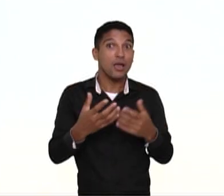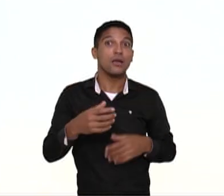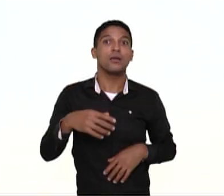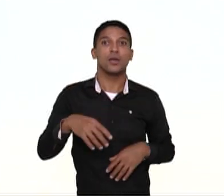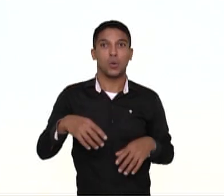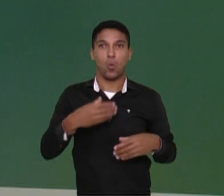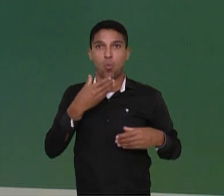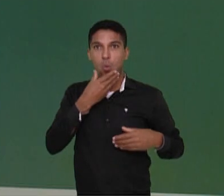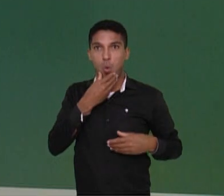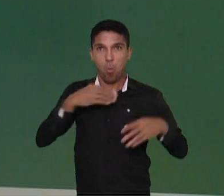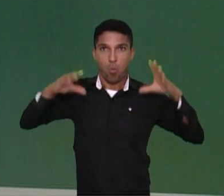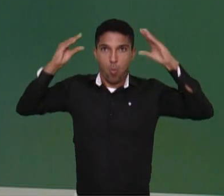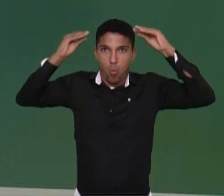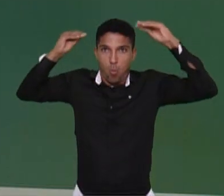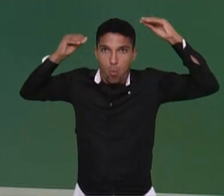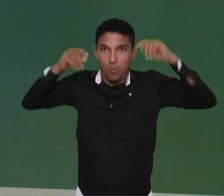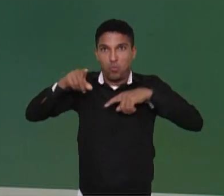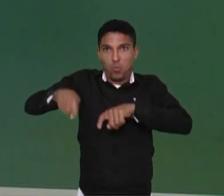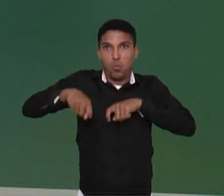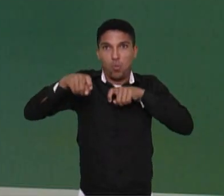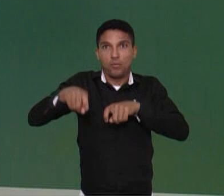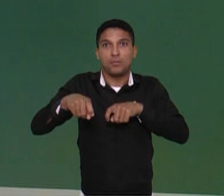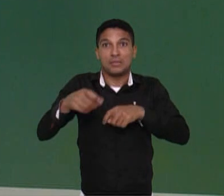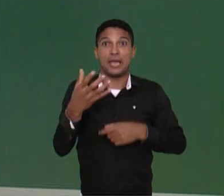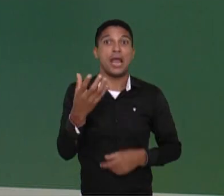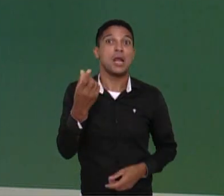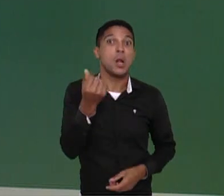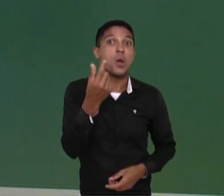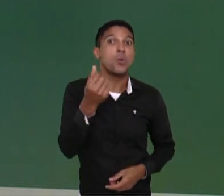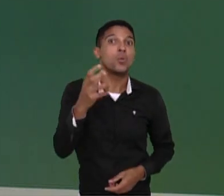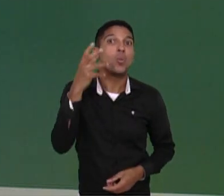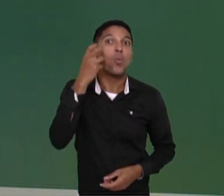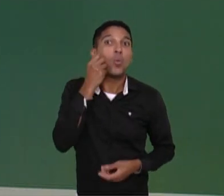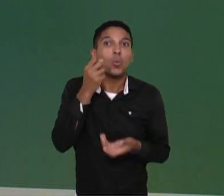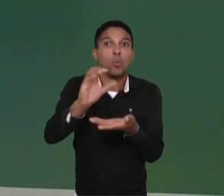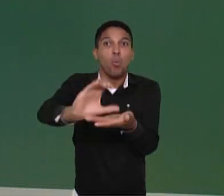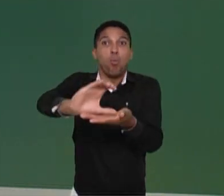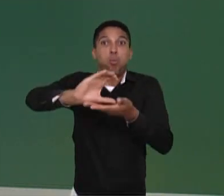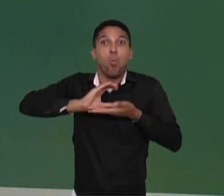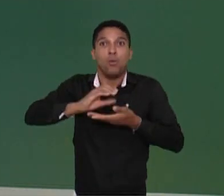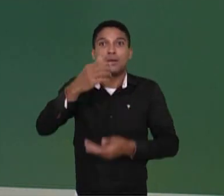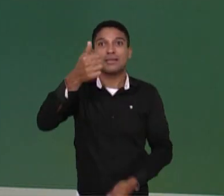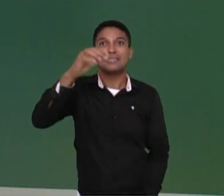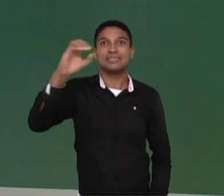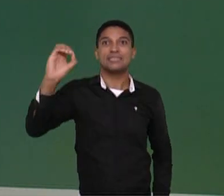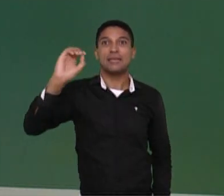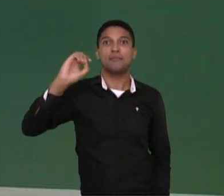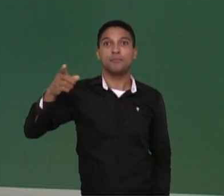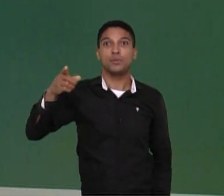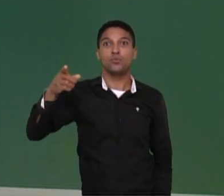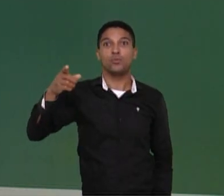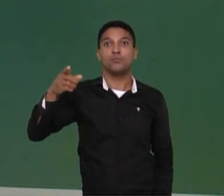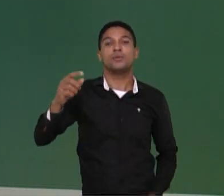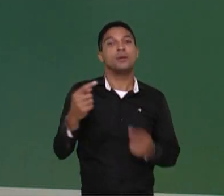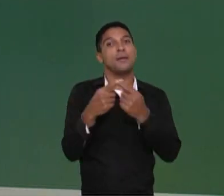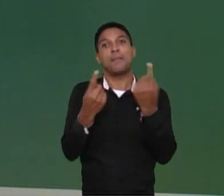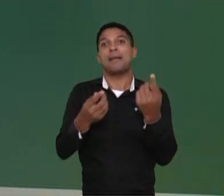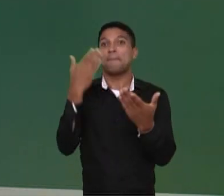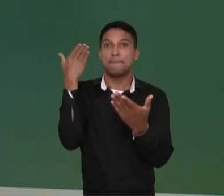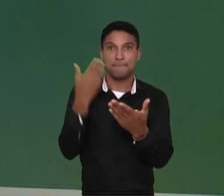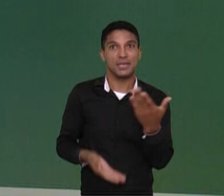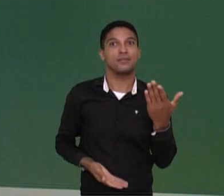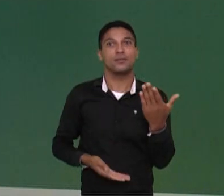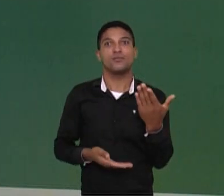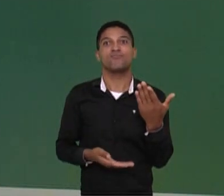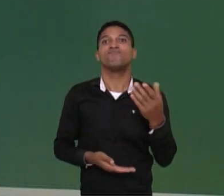60 mil é maior que os dois. Os 51 mil também maior que os dois. 44 mil e